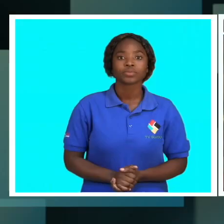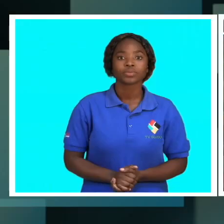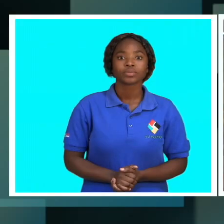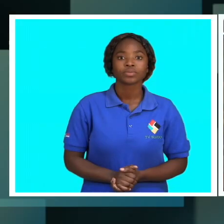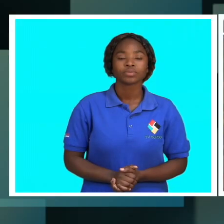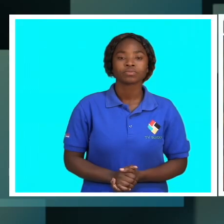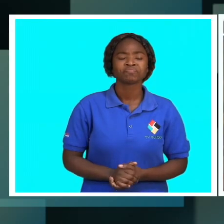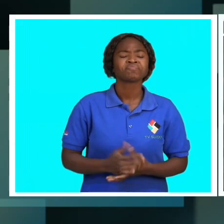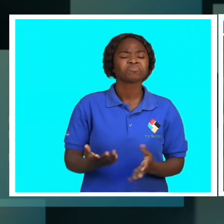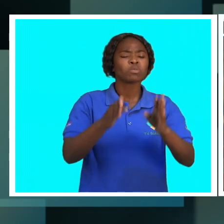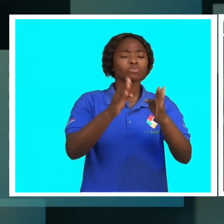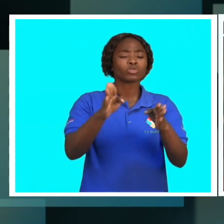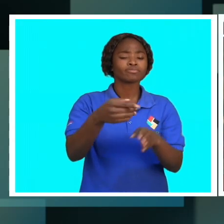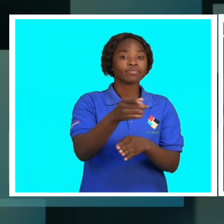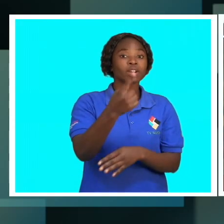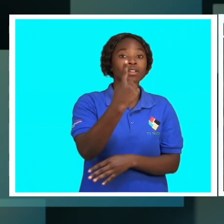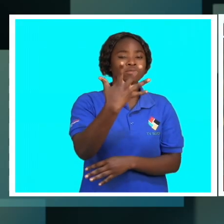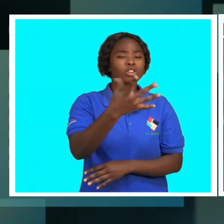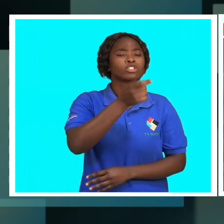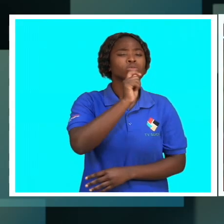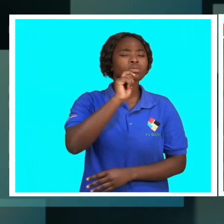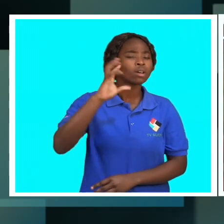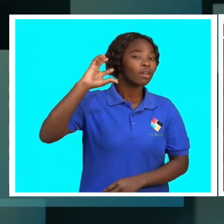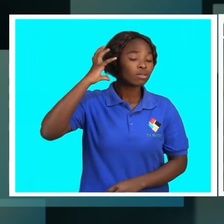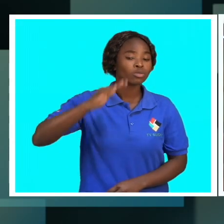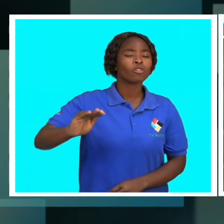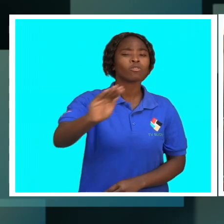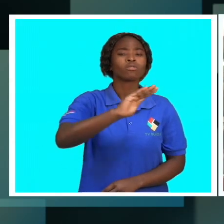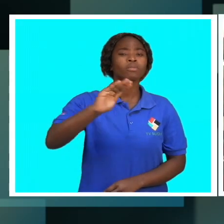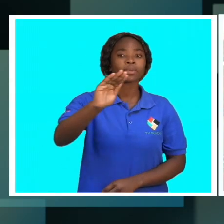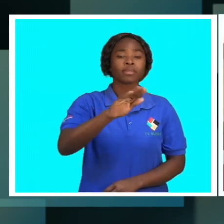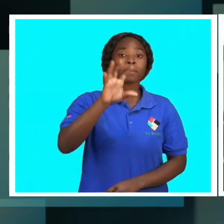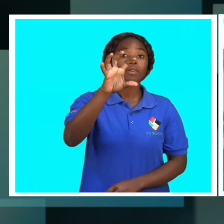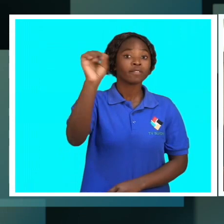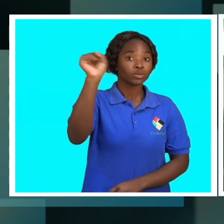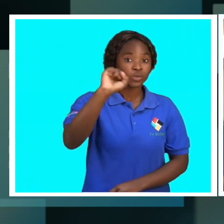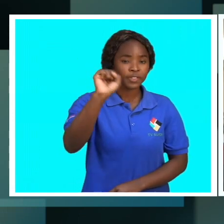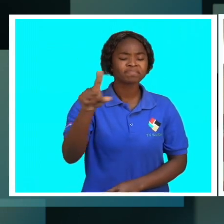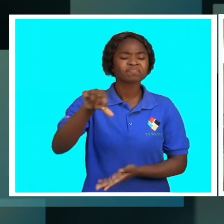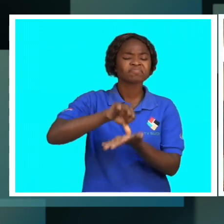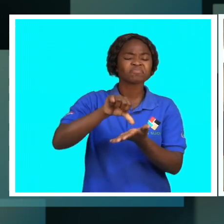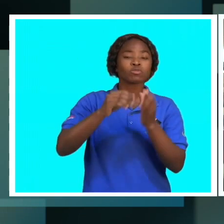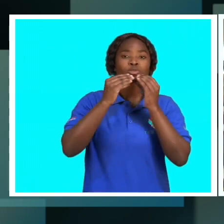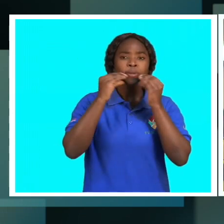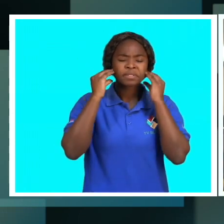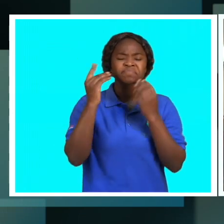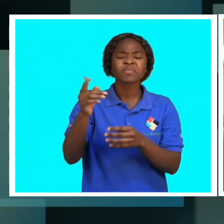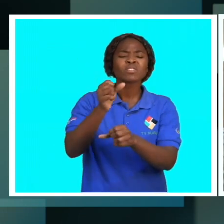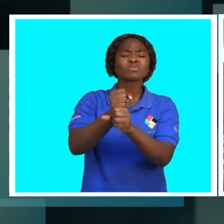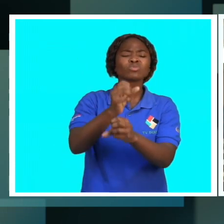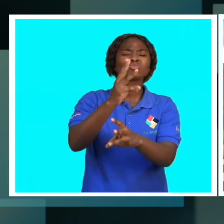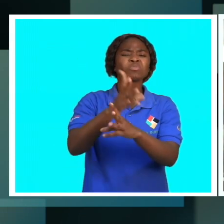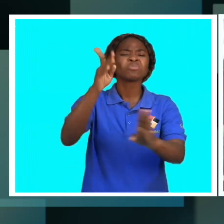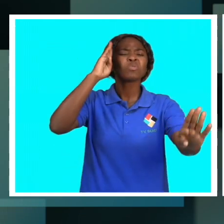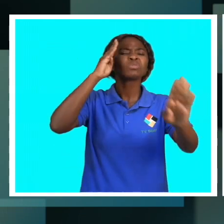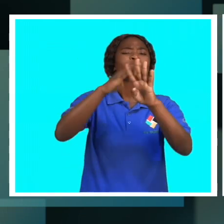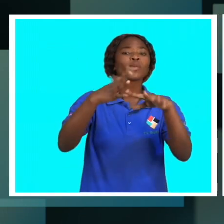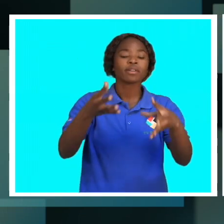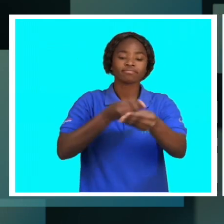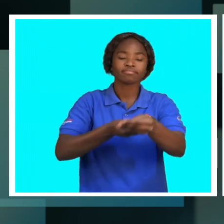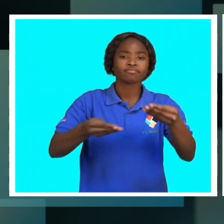15 jornalistas de rádios comunitárias da província de Sofala, no centro de Moçambique, participaram num